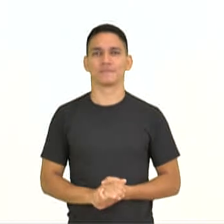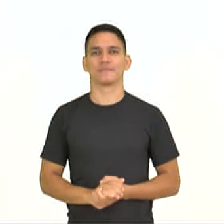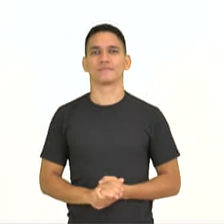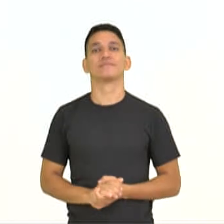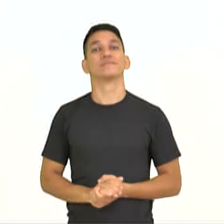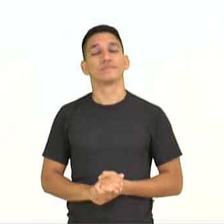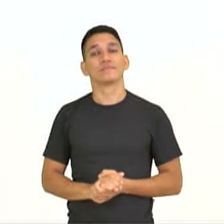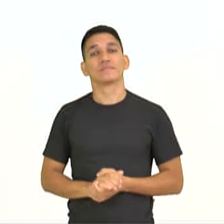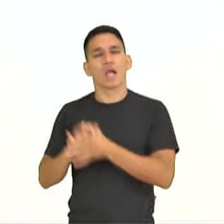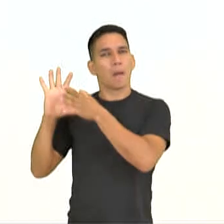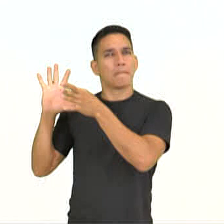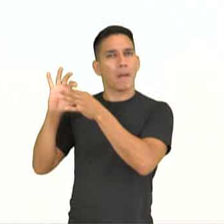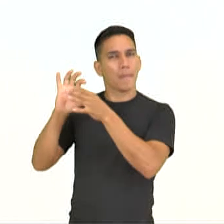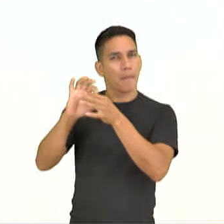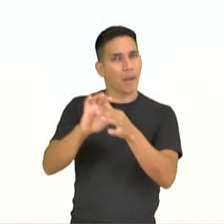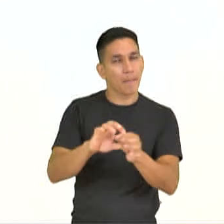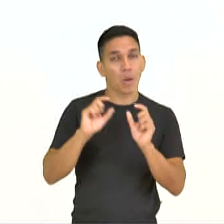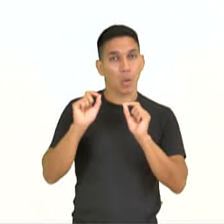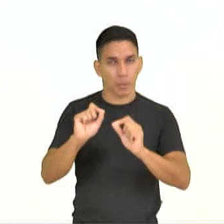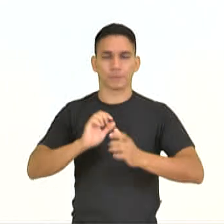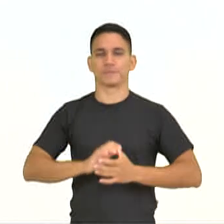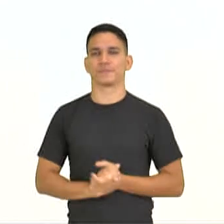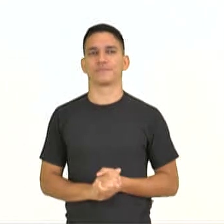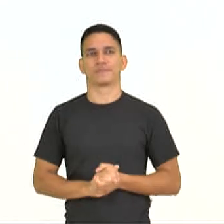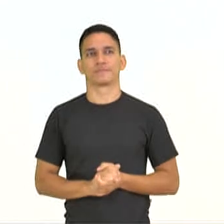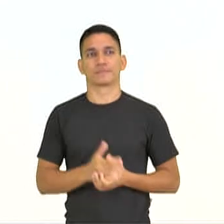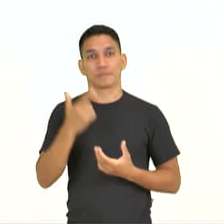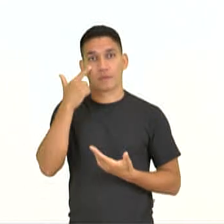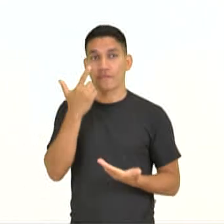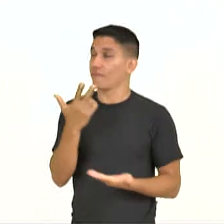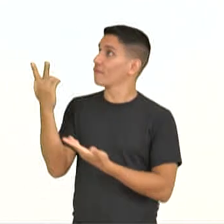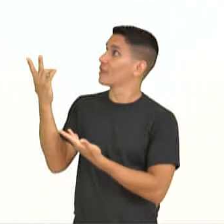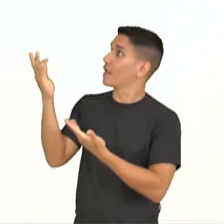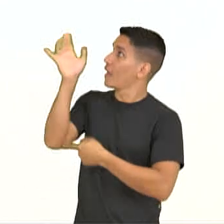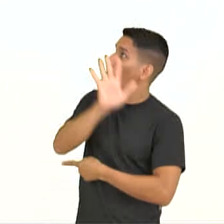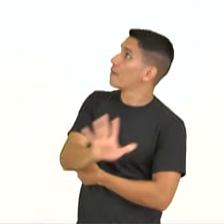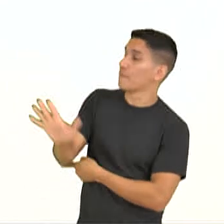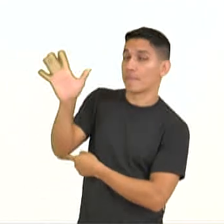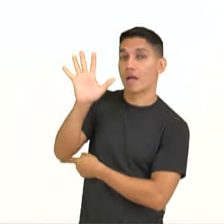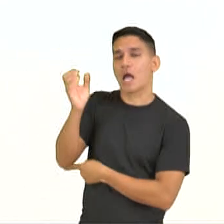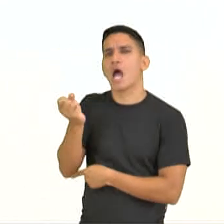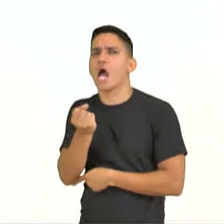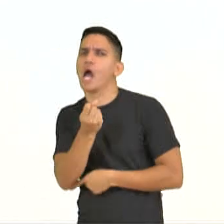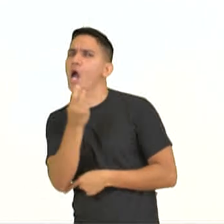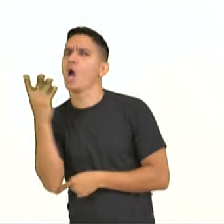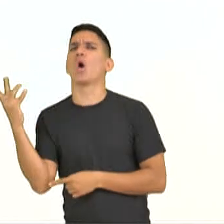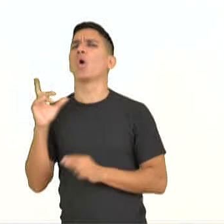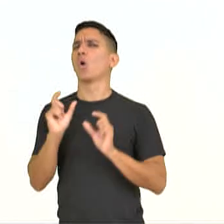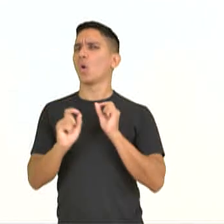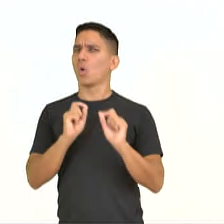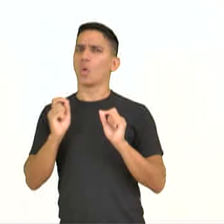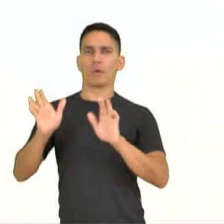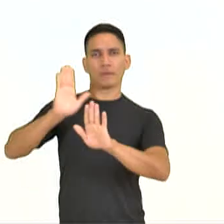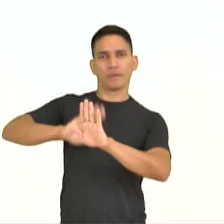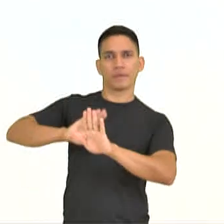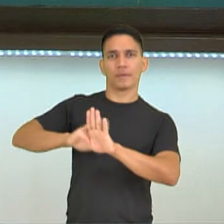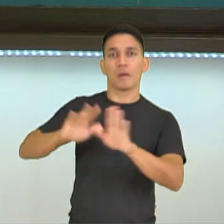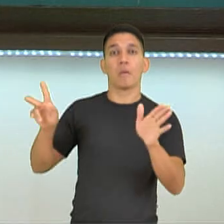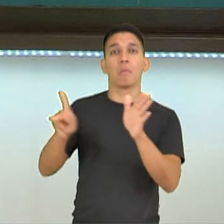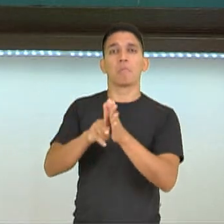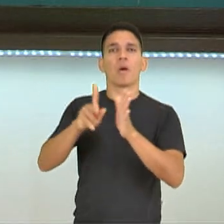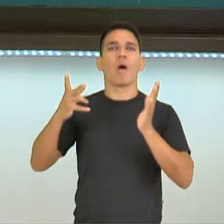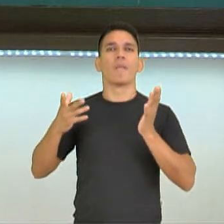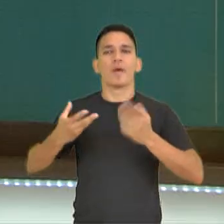Vamos contextualizar? Então, vocês conseguem ver nessas imagens alguma coisa que reflita sobre o